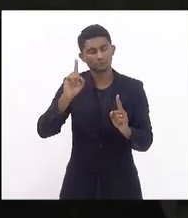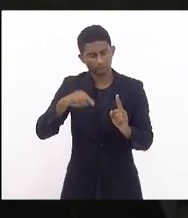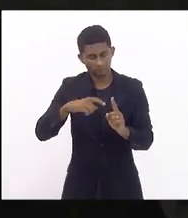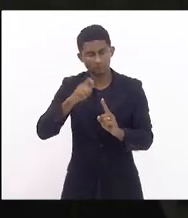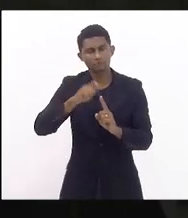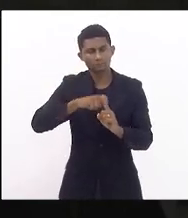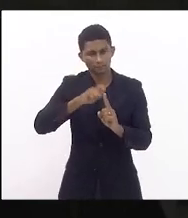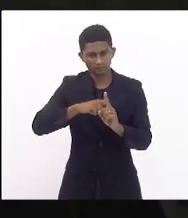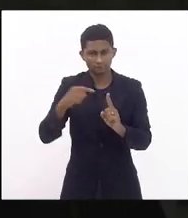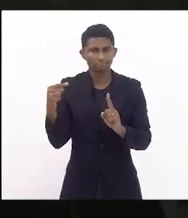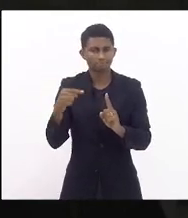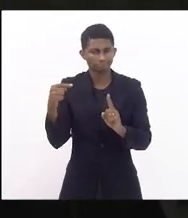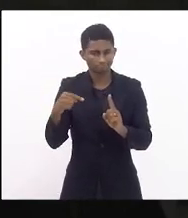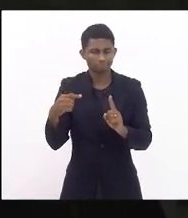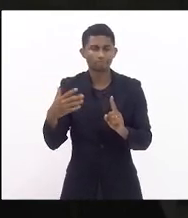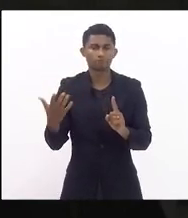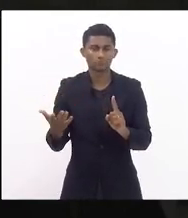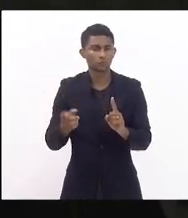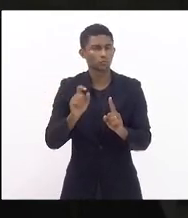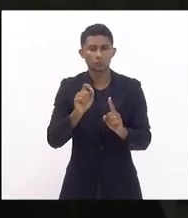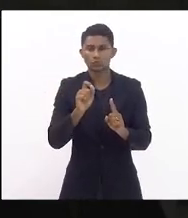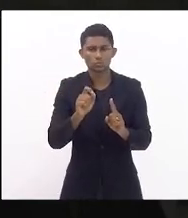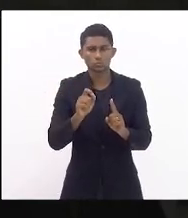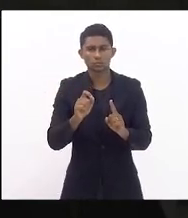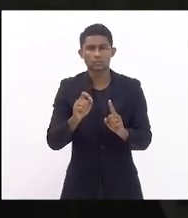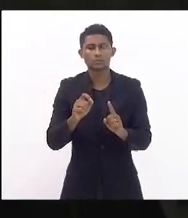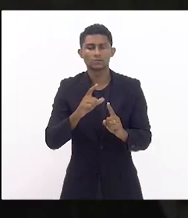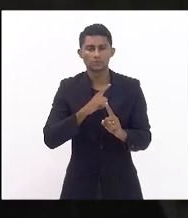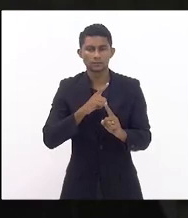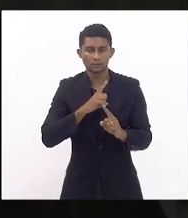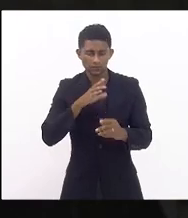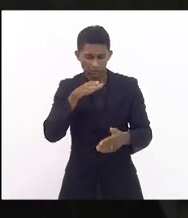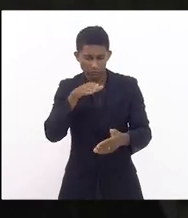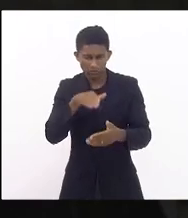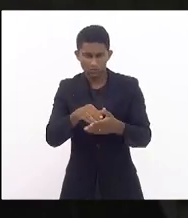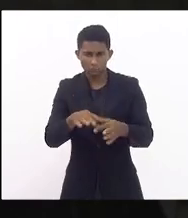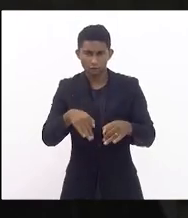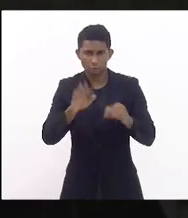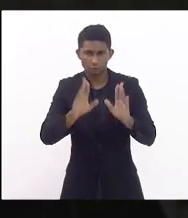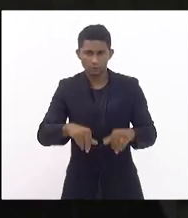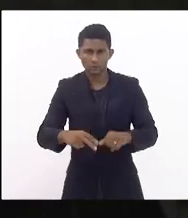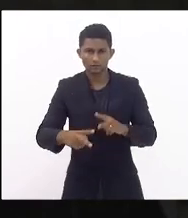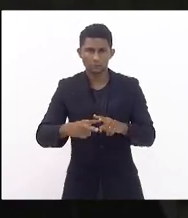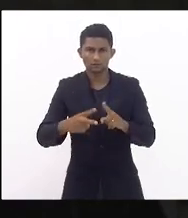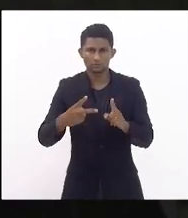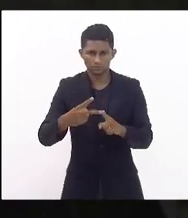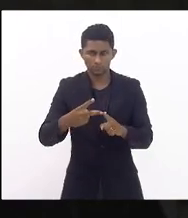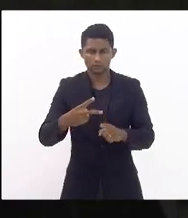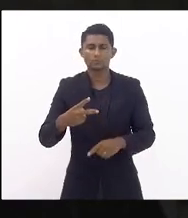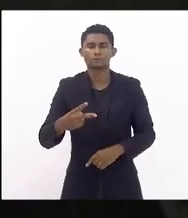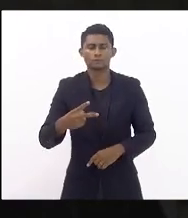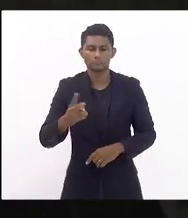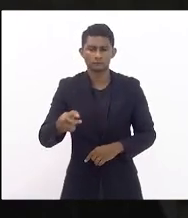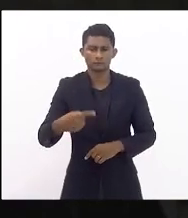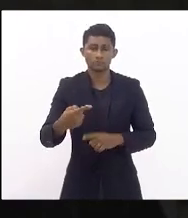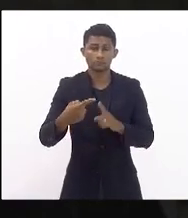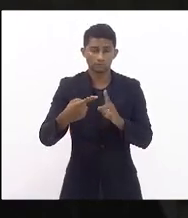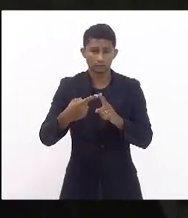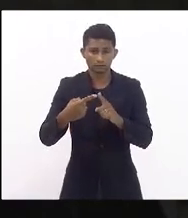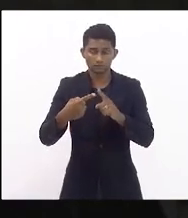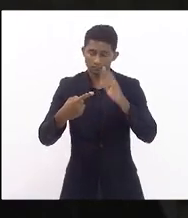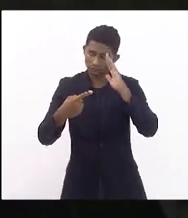se finaliza com duas questões, uma mais relevante de todas, que bota tudo